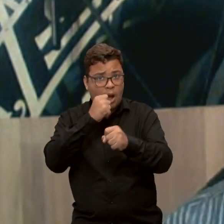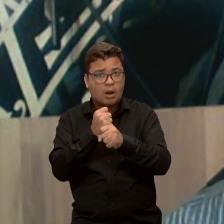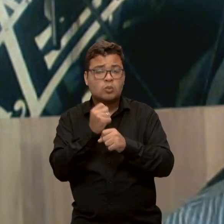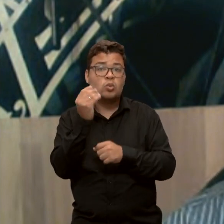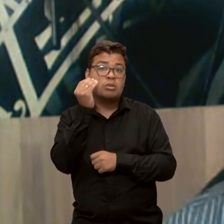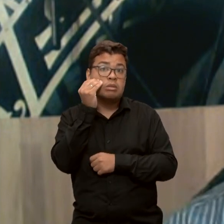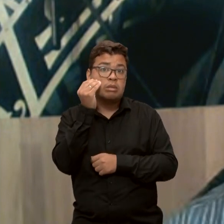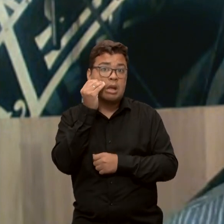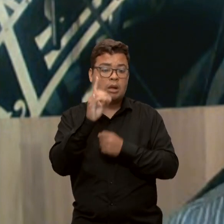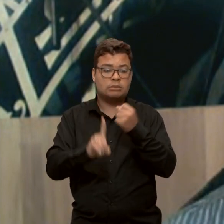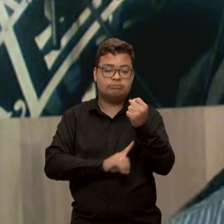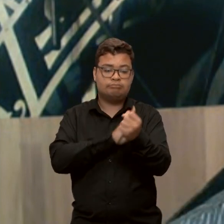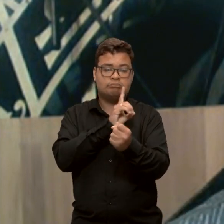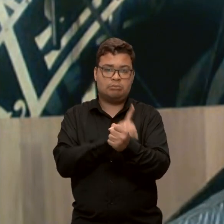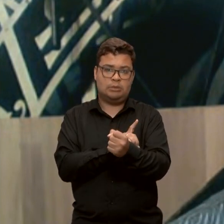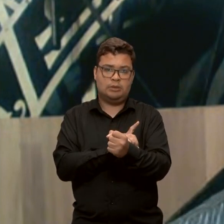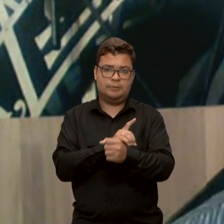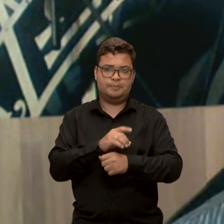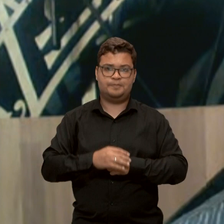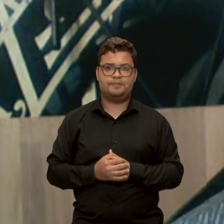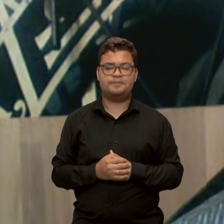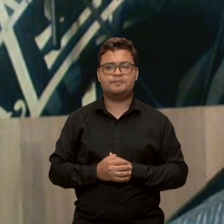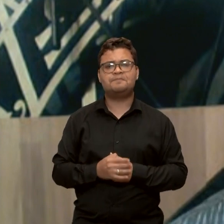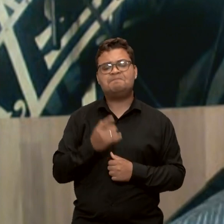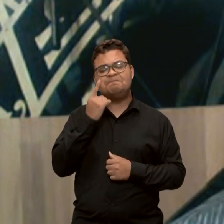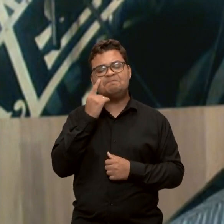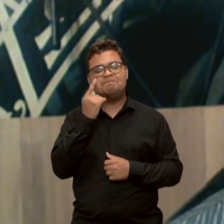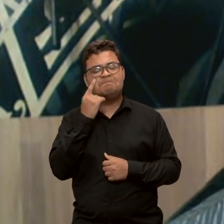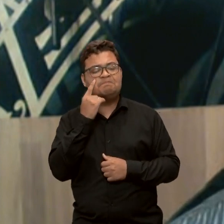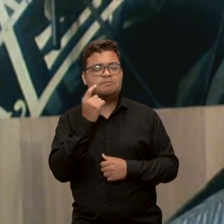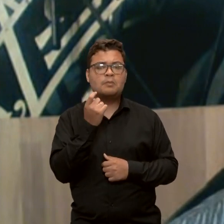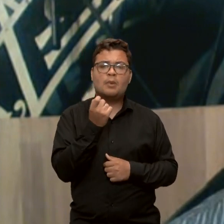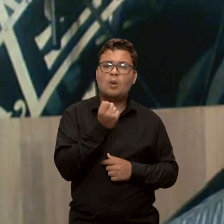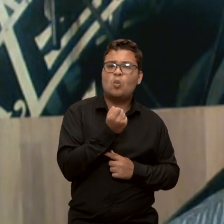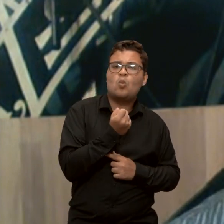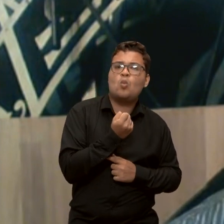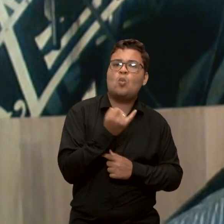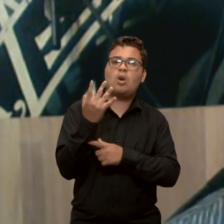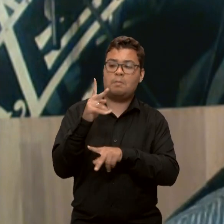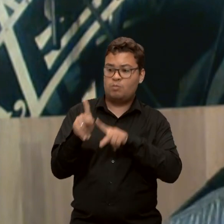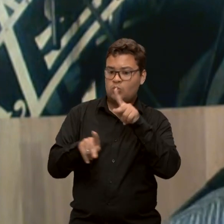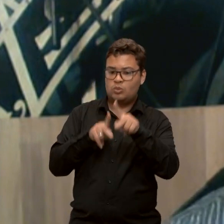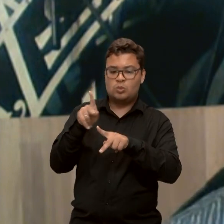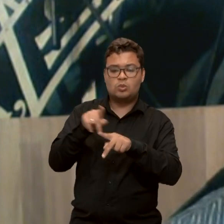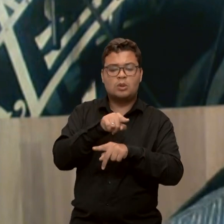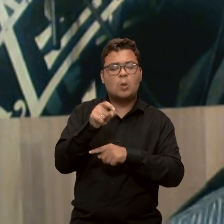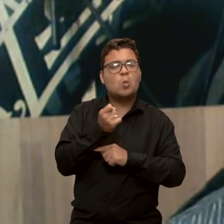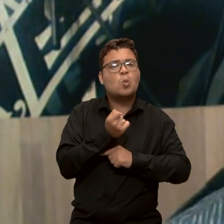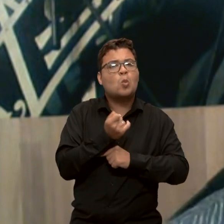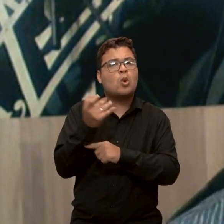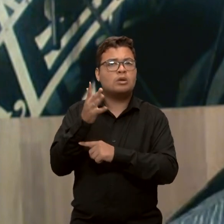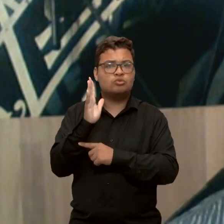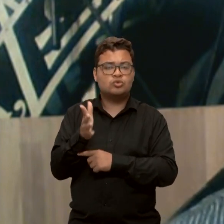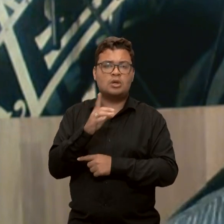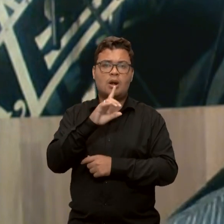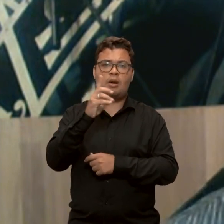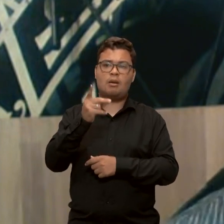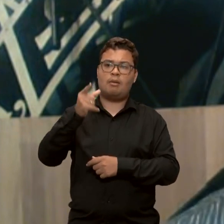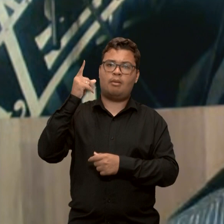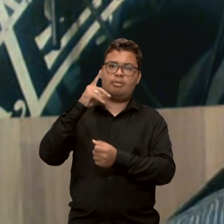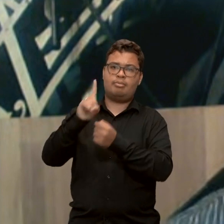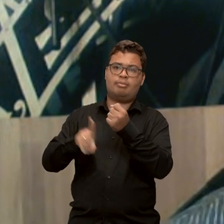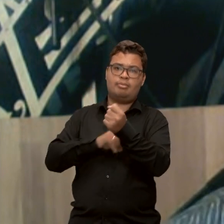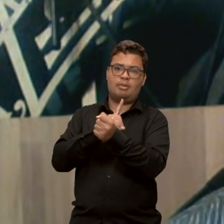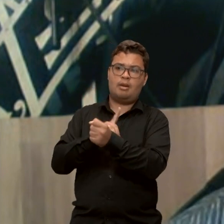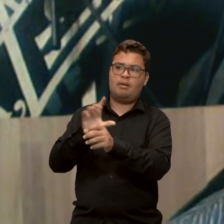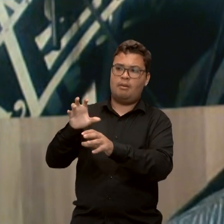pessoas, naquele momento, para fazer testes para outras doenças, como Zika, como dengue. Muito provavelmente